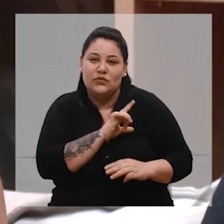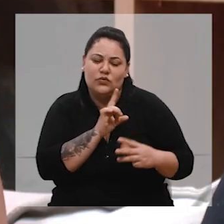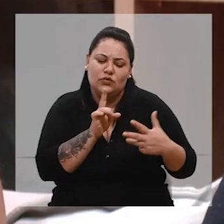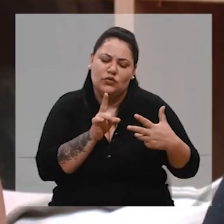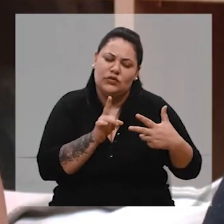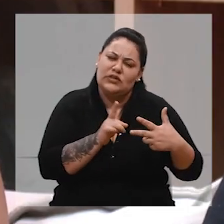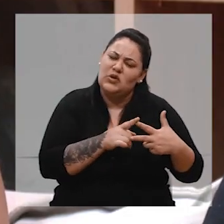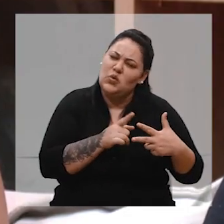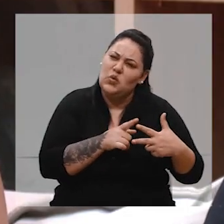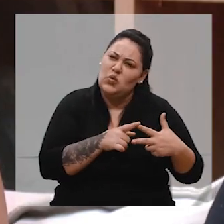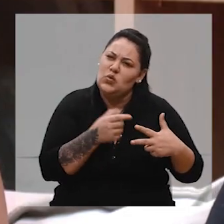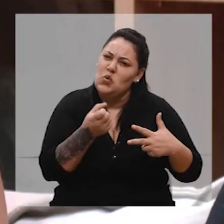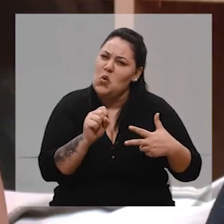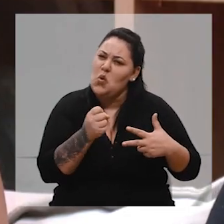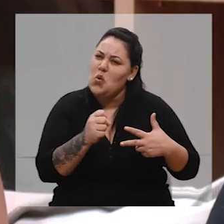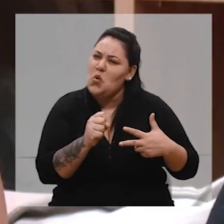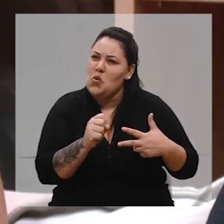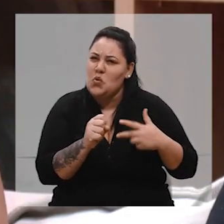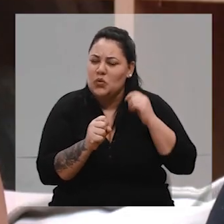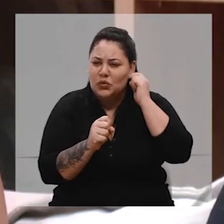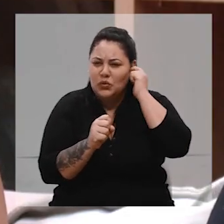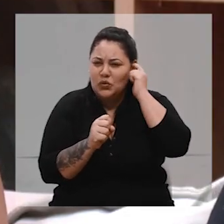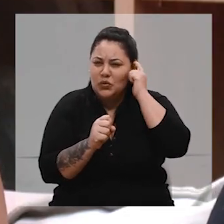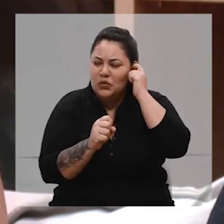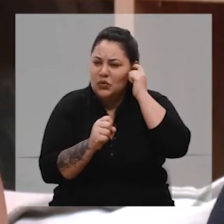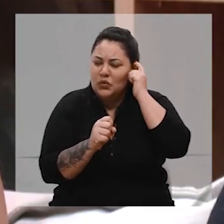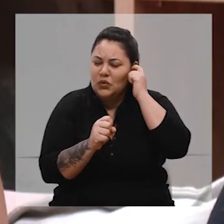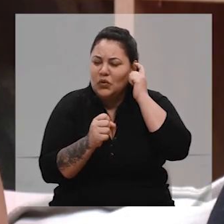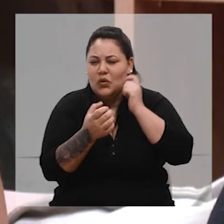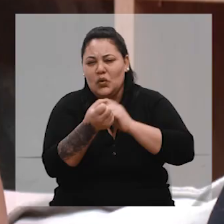Daí depois tem ali no segundo período,